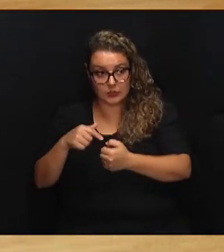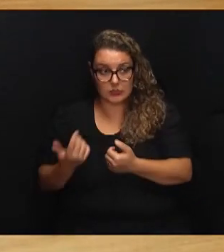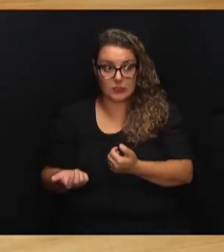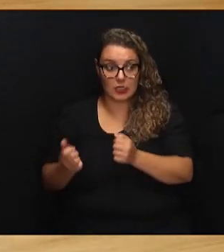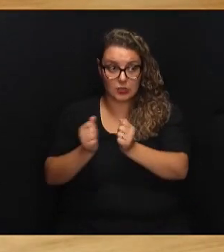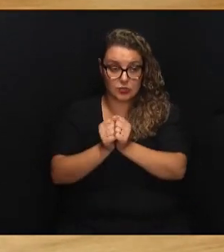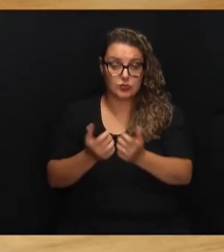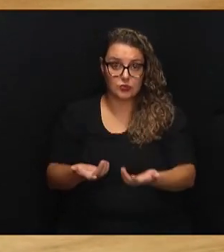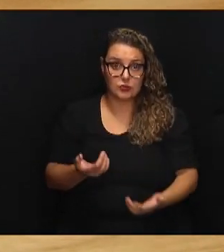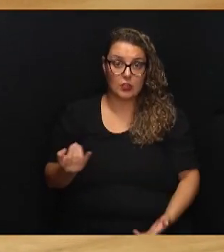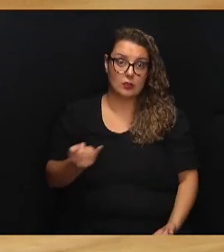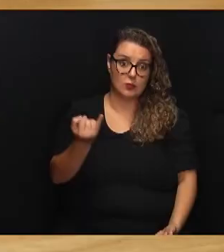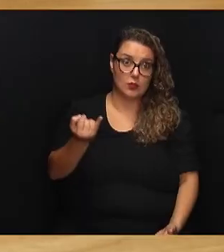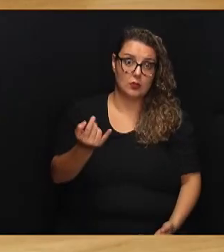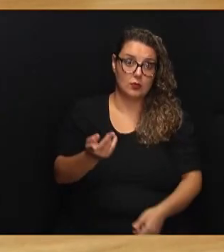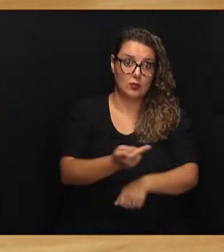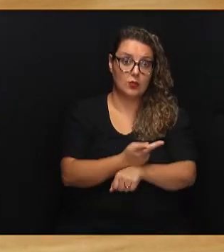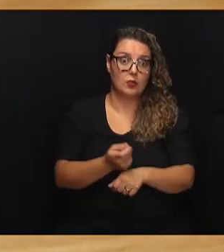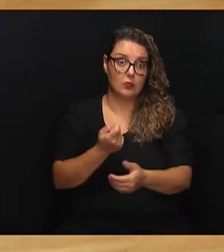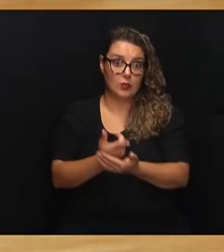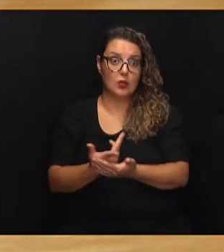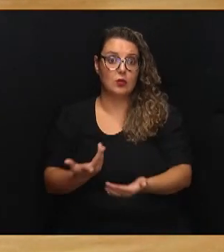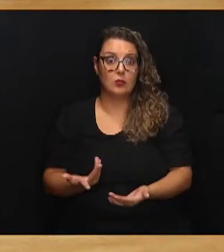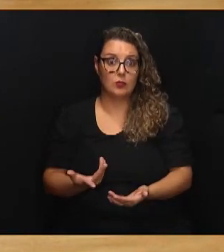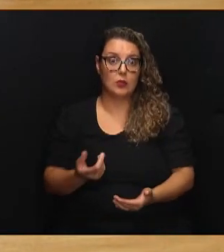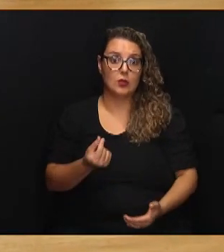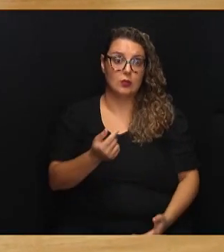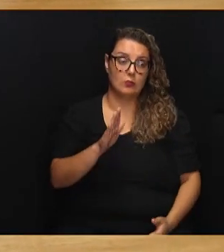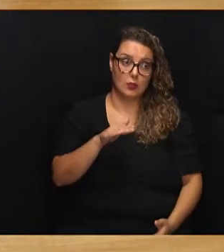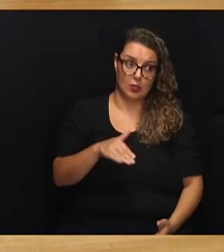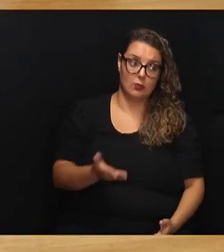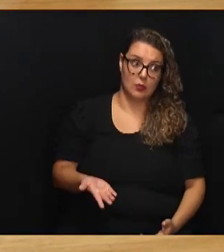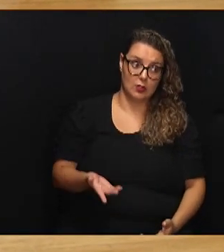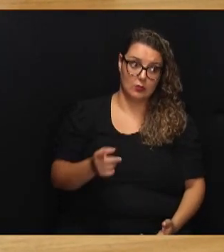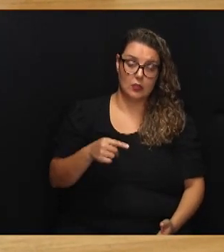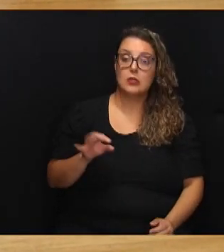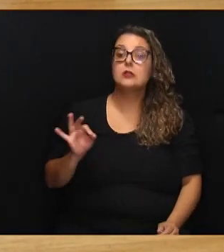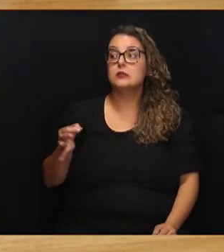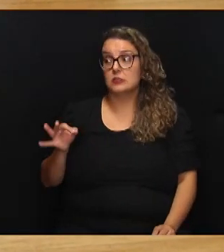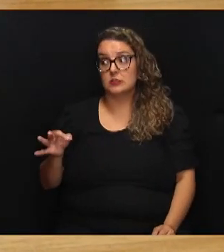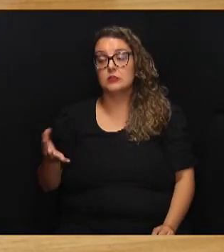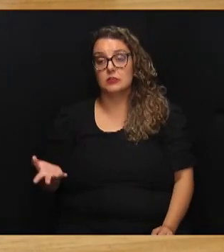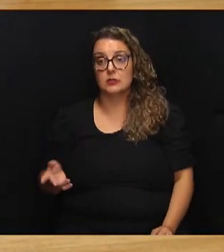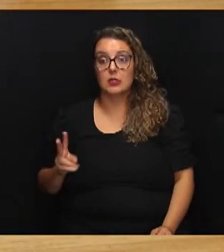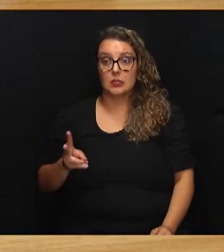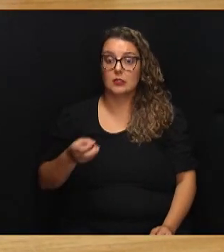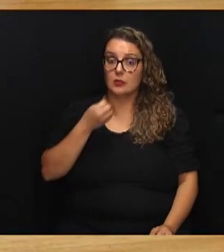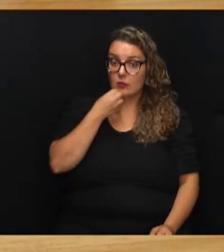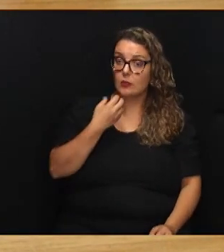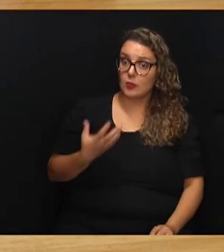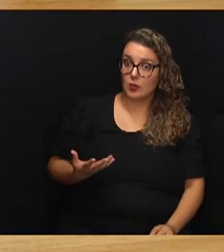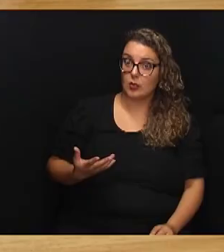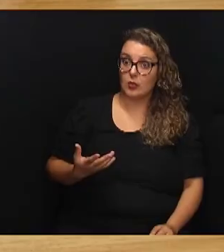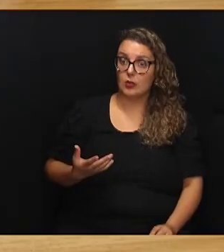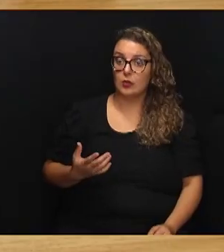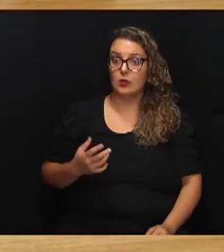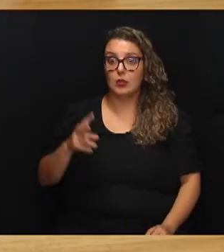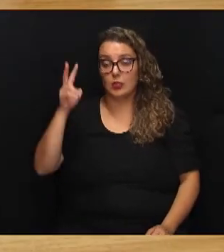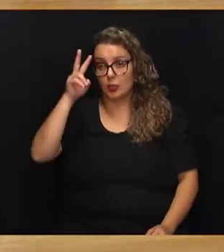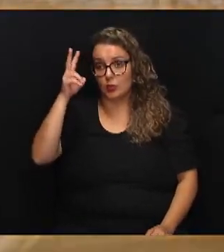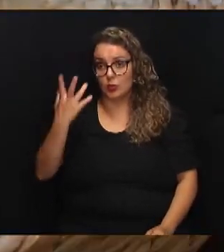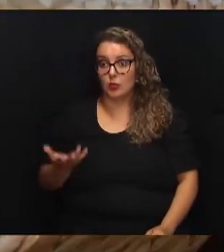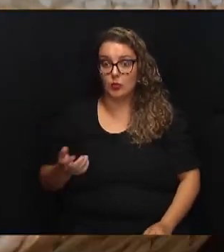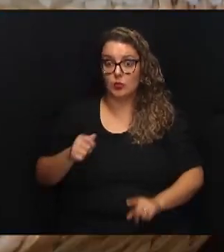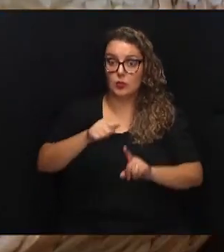o pessoal já ir atrás para comprar, né, enquanto o preço tá mais baixo, né? Exato, é sempre bom. Quem se lembra, né, uns